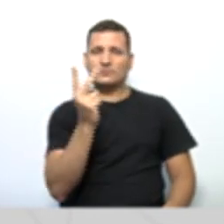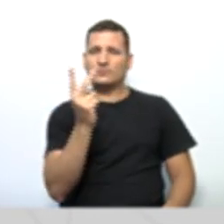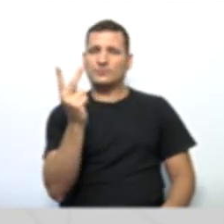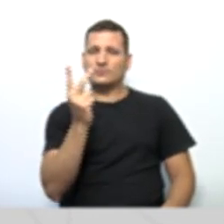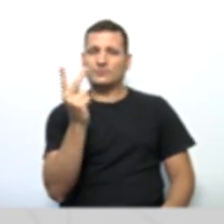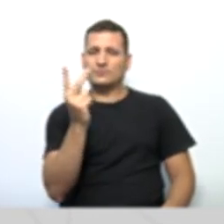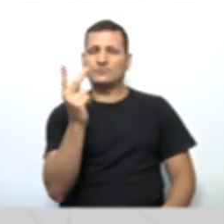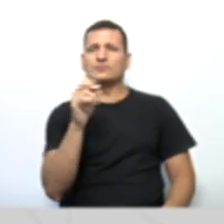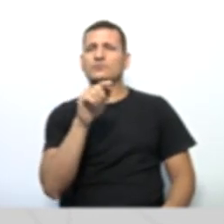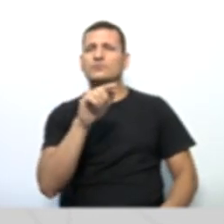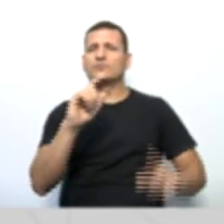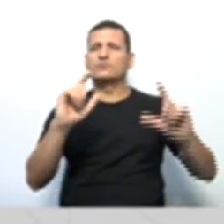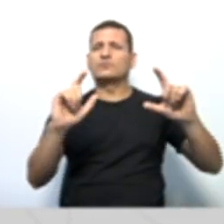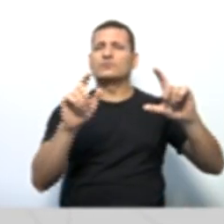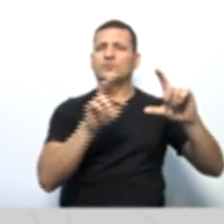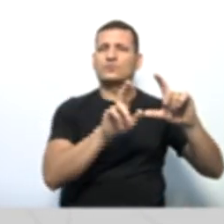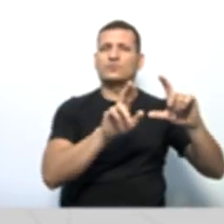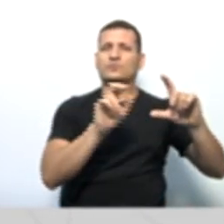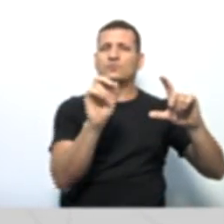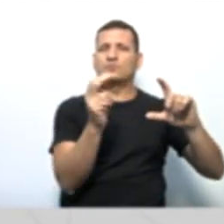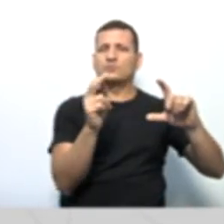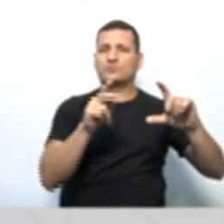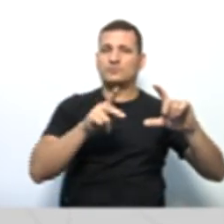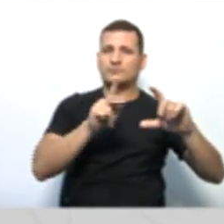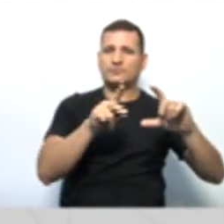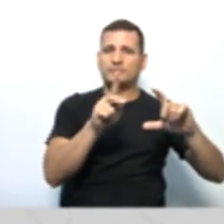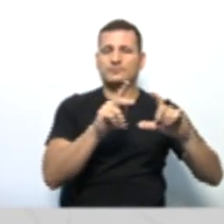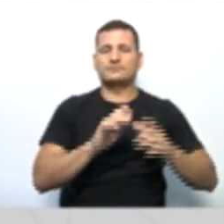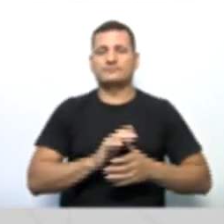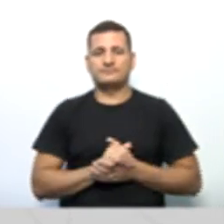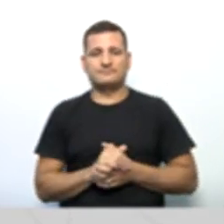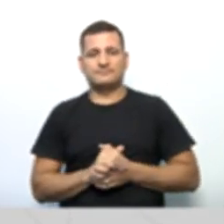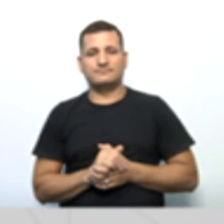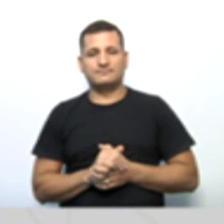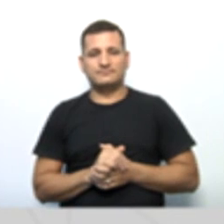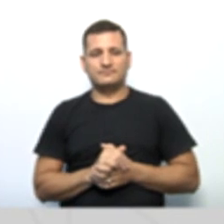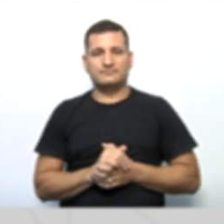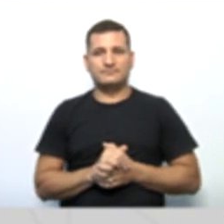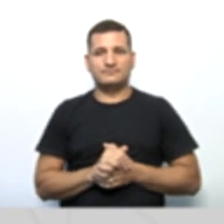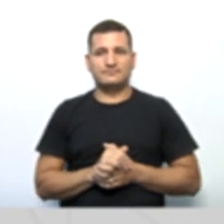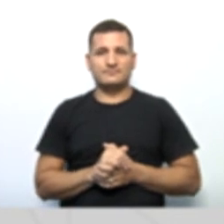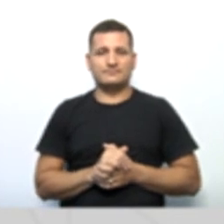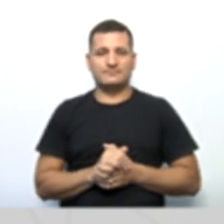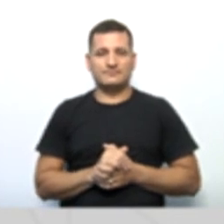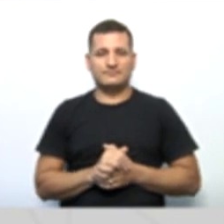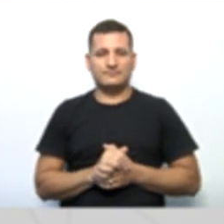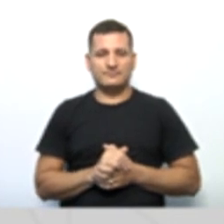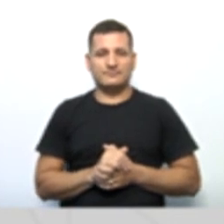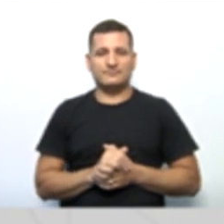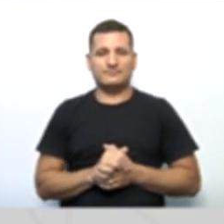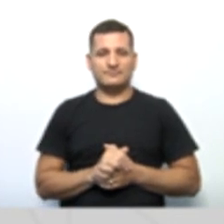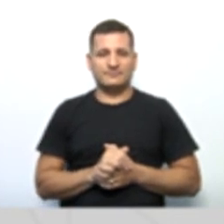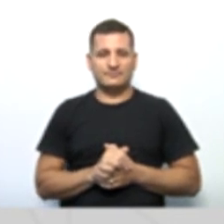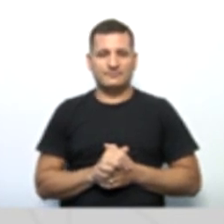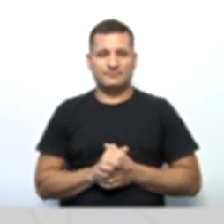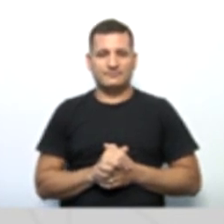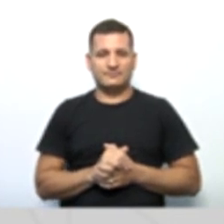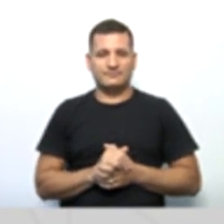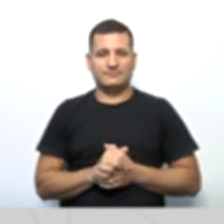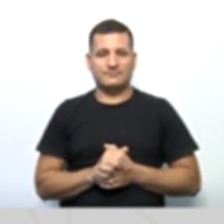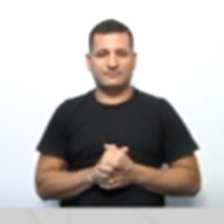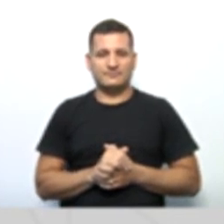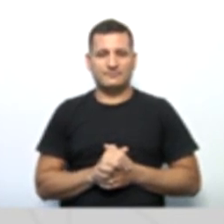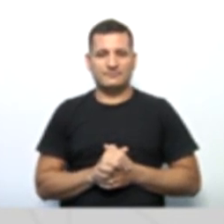que é U ou K, professor? Essa é bem fácil, até porque o nome da segunda corrente é o nome do próprio filósofo